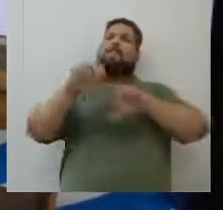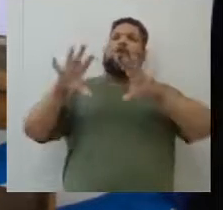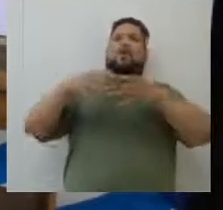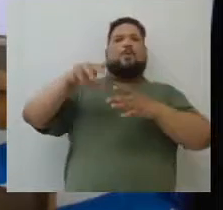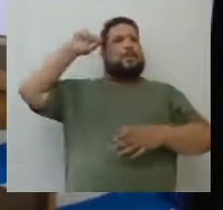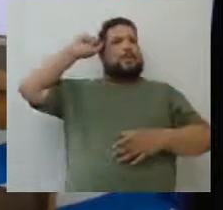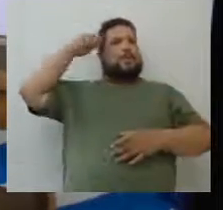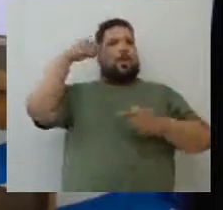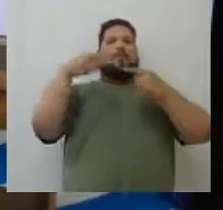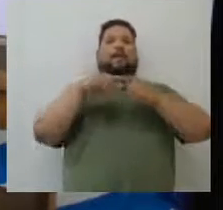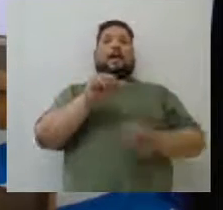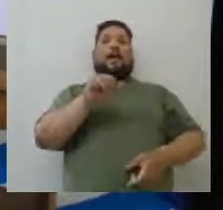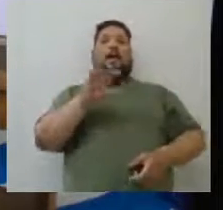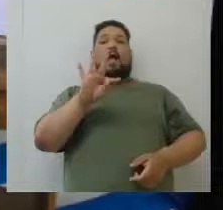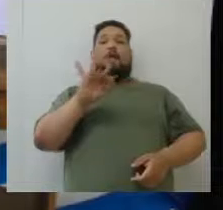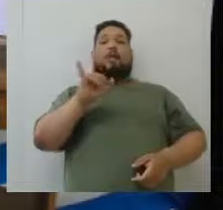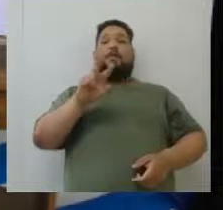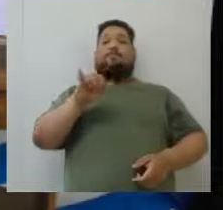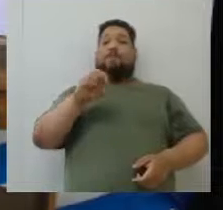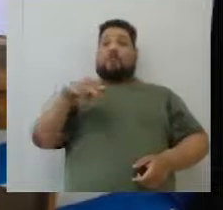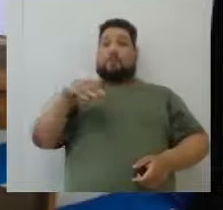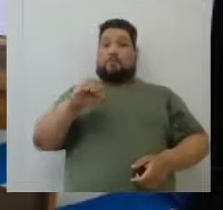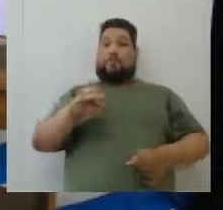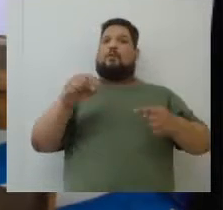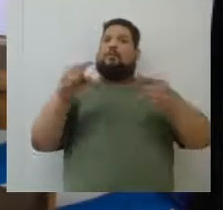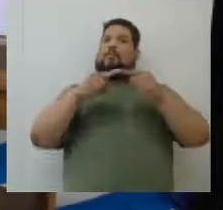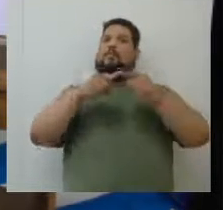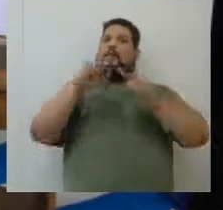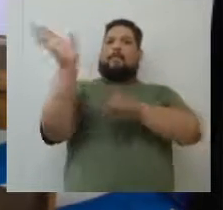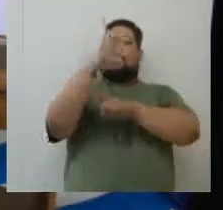essas bandeiras que a sociedade levanta para